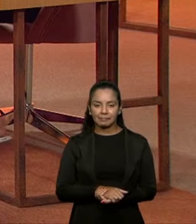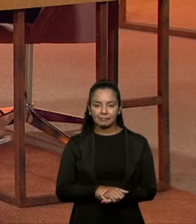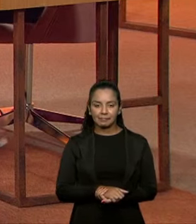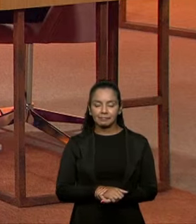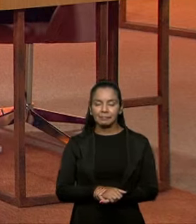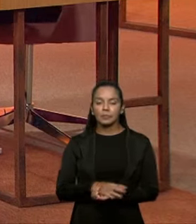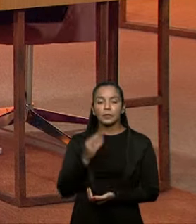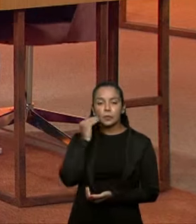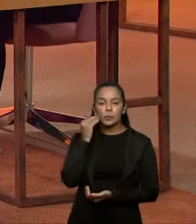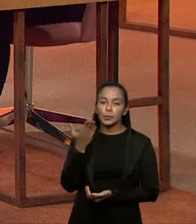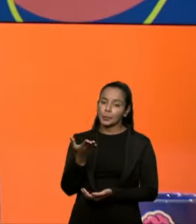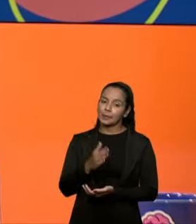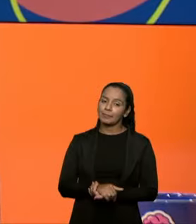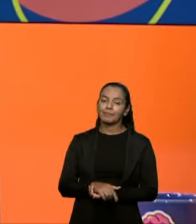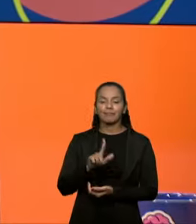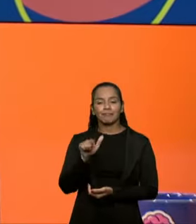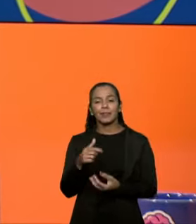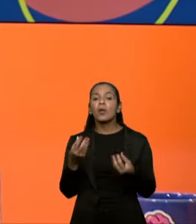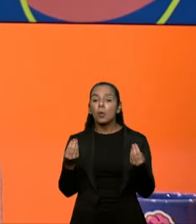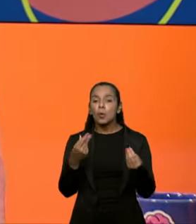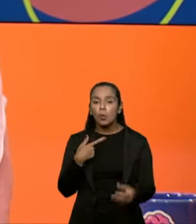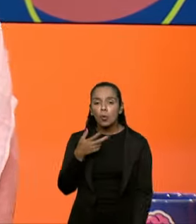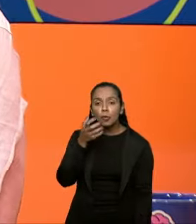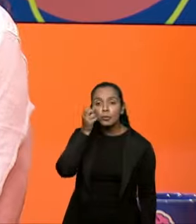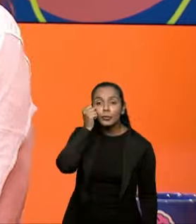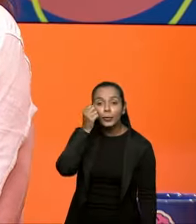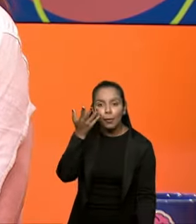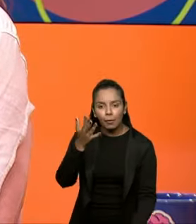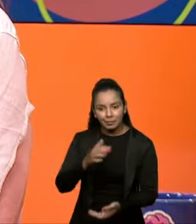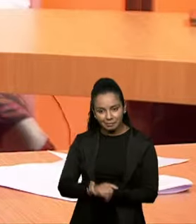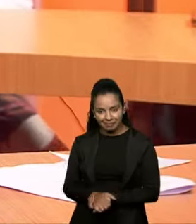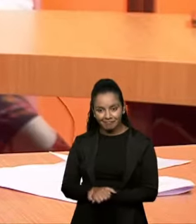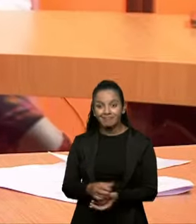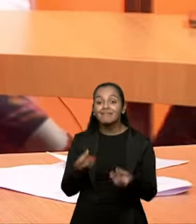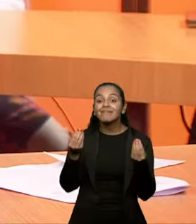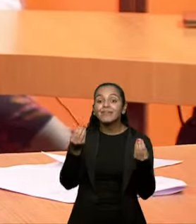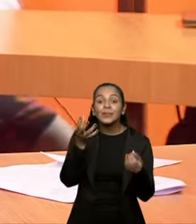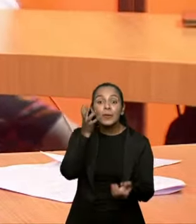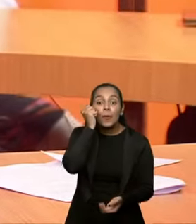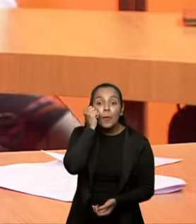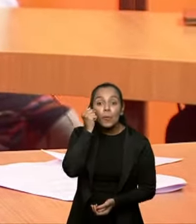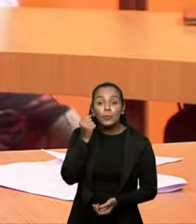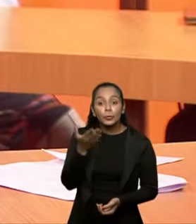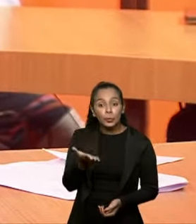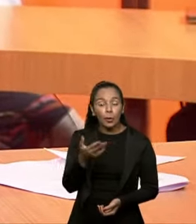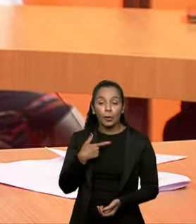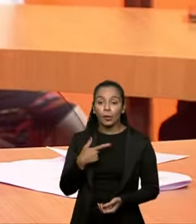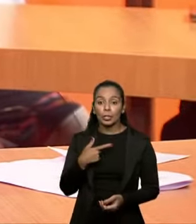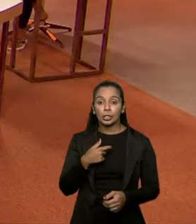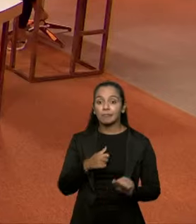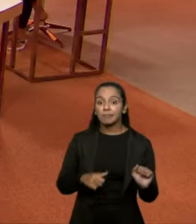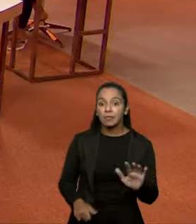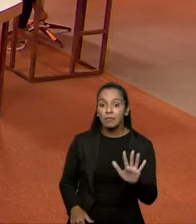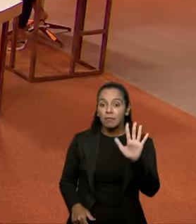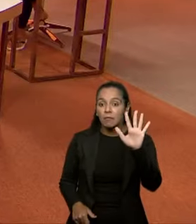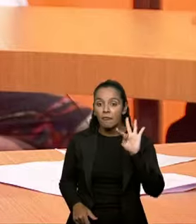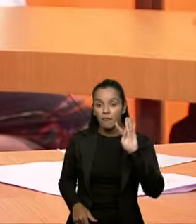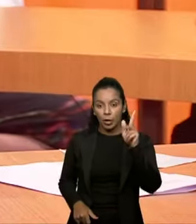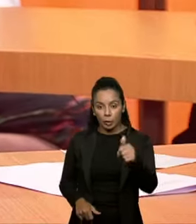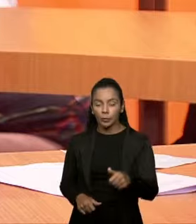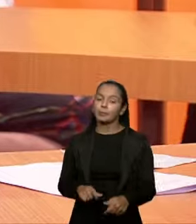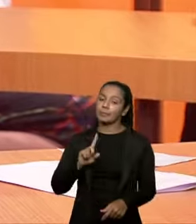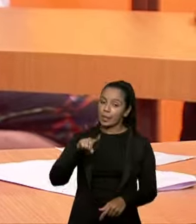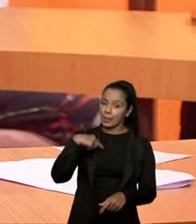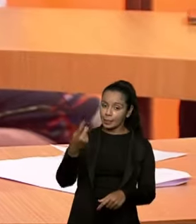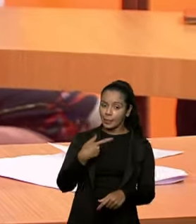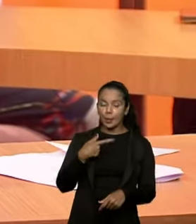Um beijo, é, gente. Como é que dorme? Pois é, não dorme. Como é que dorme essa comunidade toda? Olha só, depois do